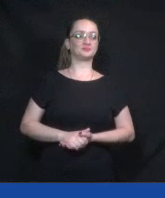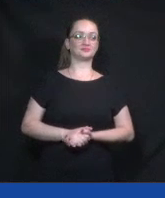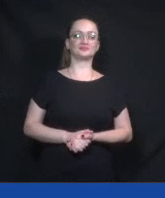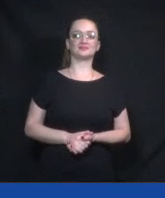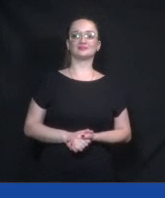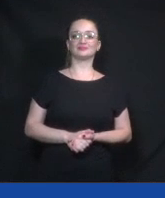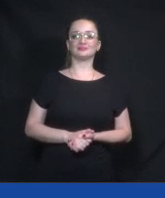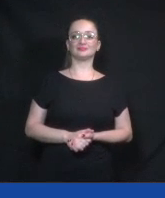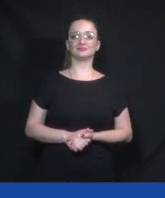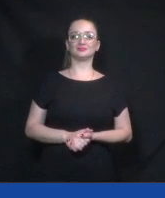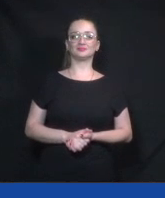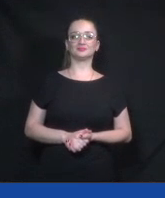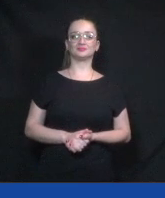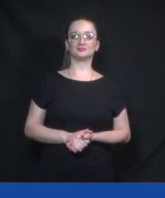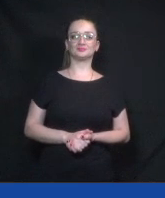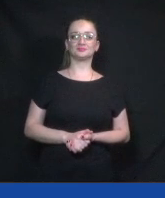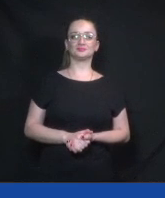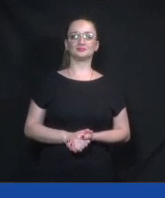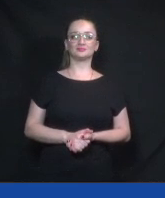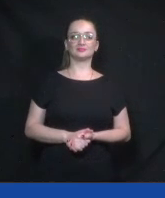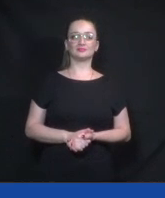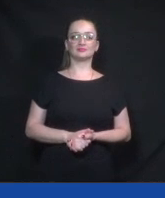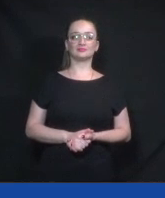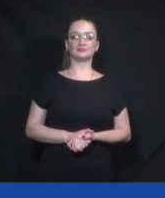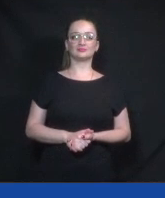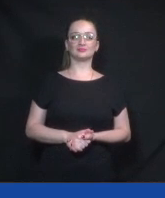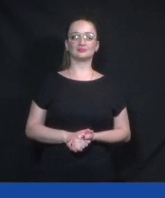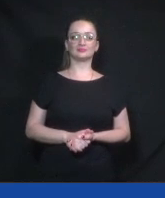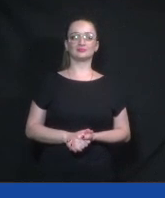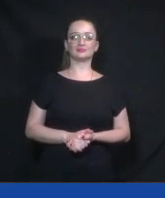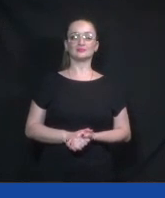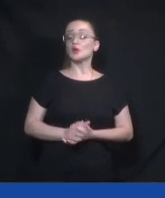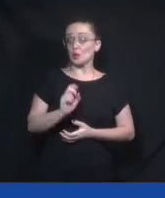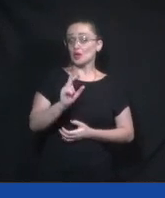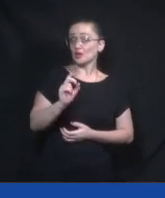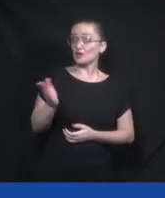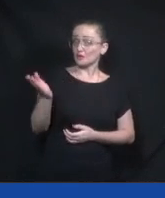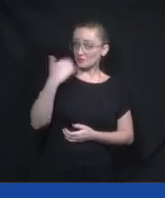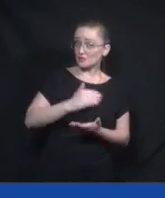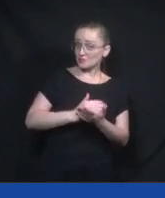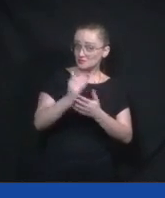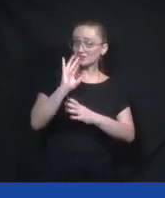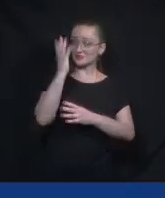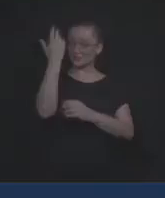Vamos começar o nosso evento.